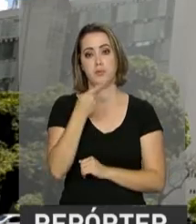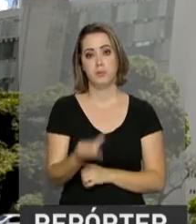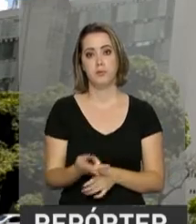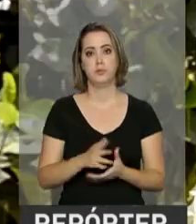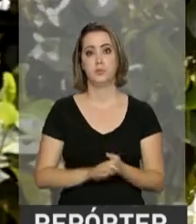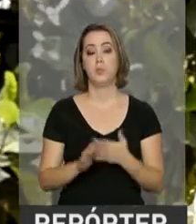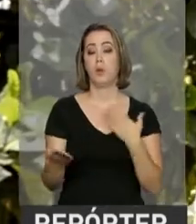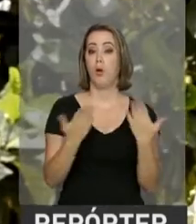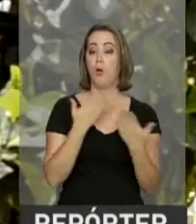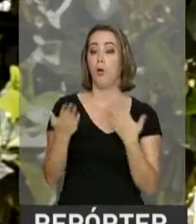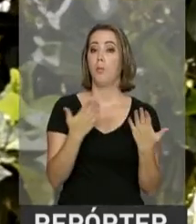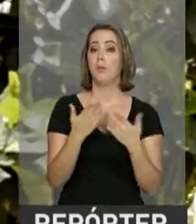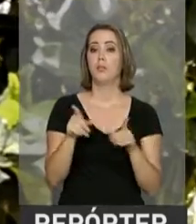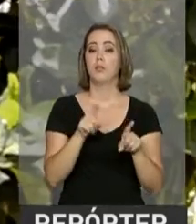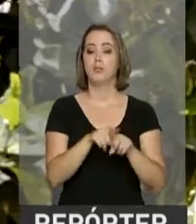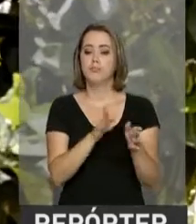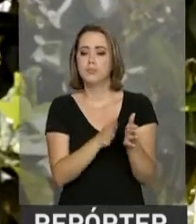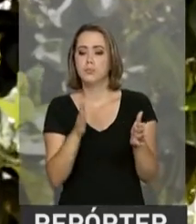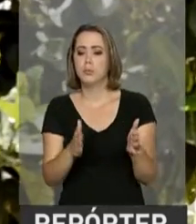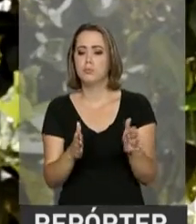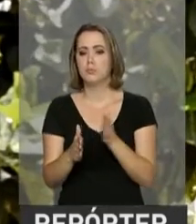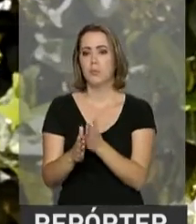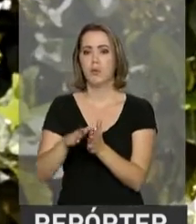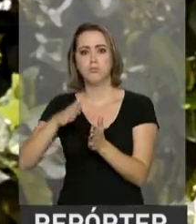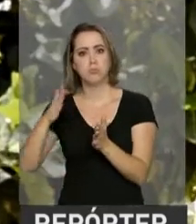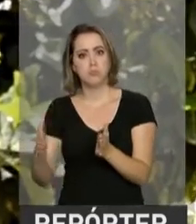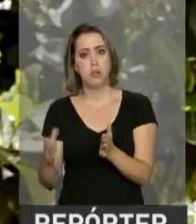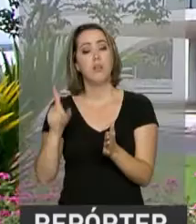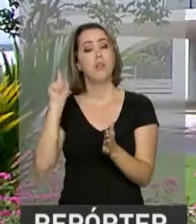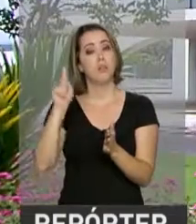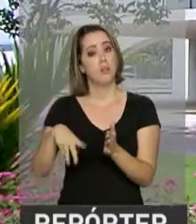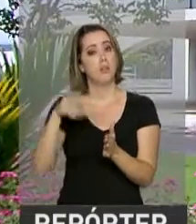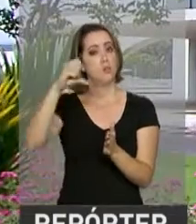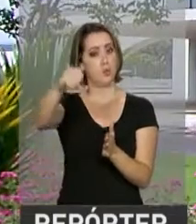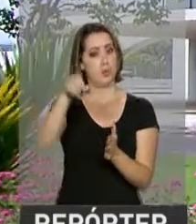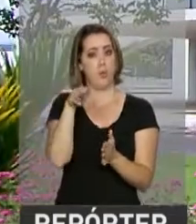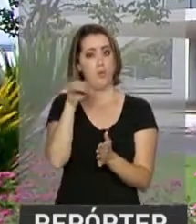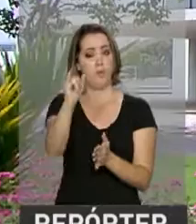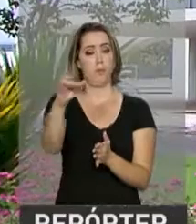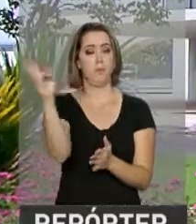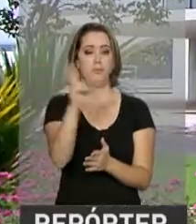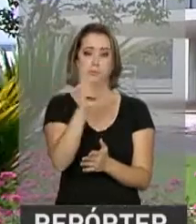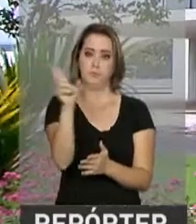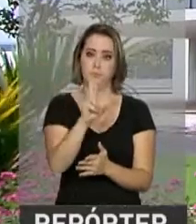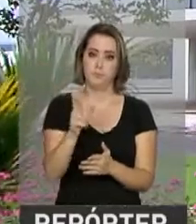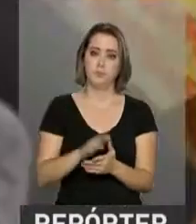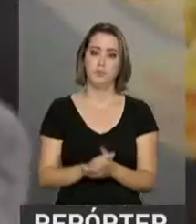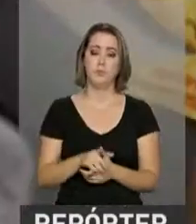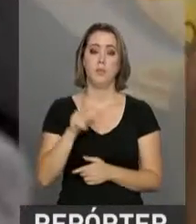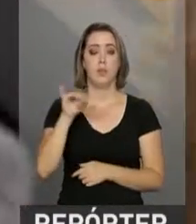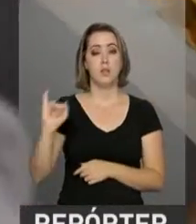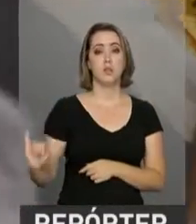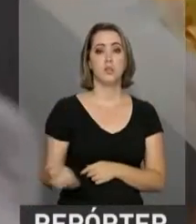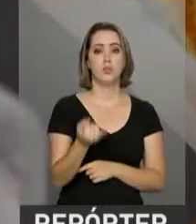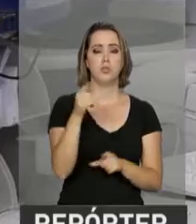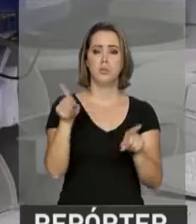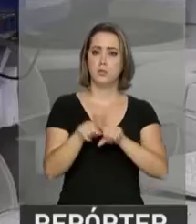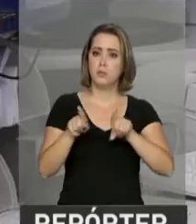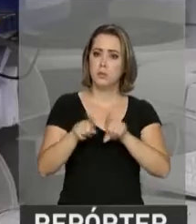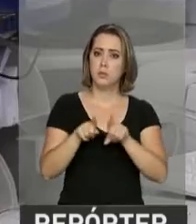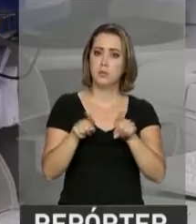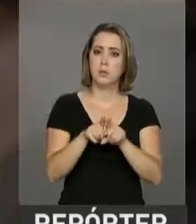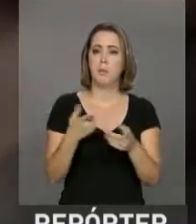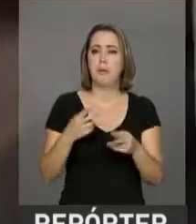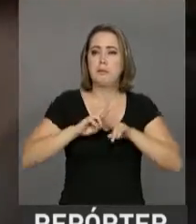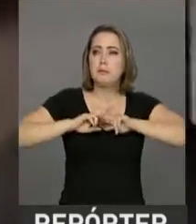comparação com o mesmo período de 2006 foi de quase 9 bilhões e meio de reais em janeiro também teve fatores